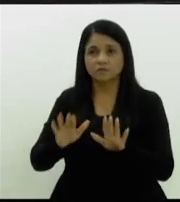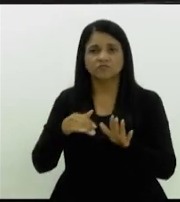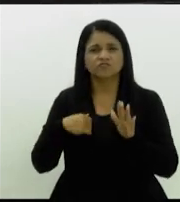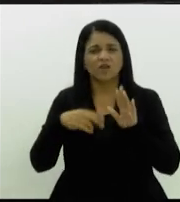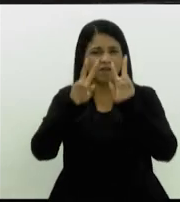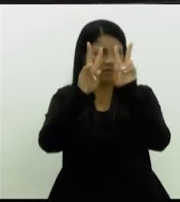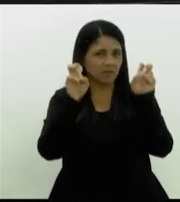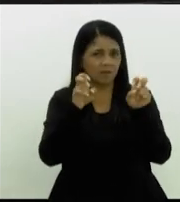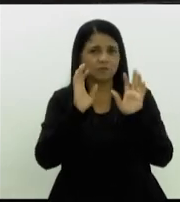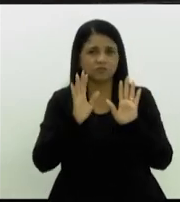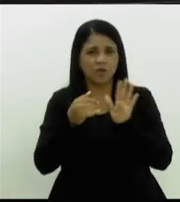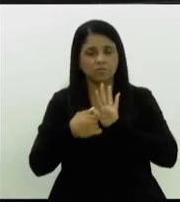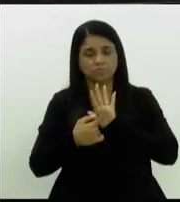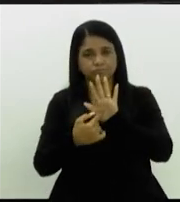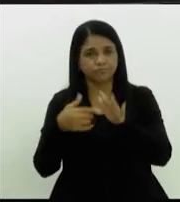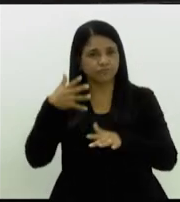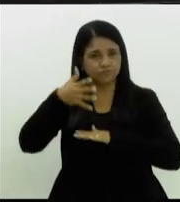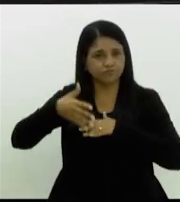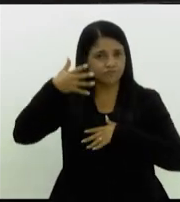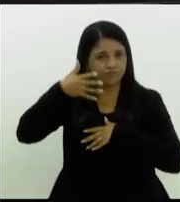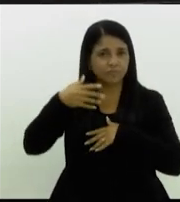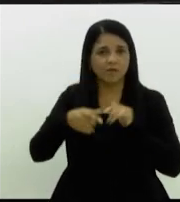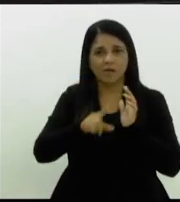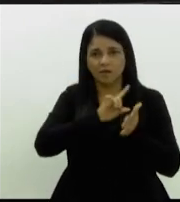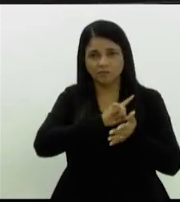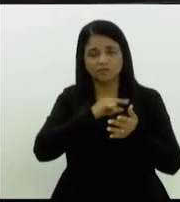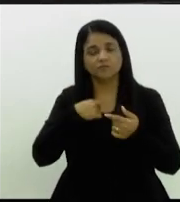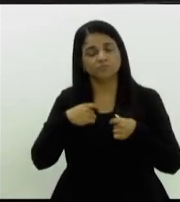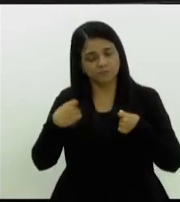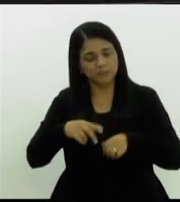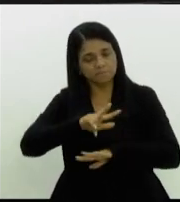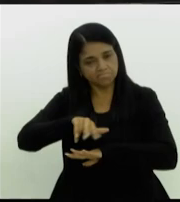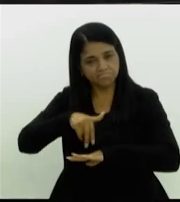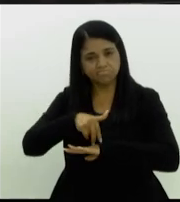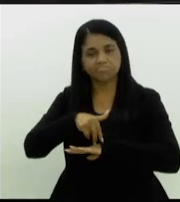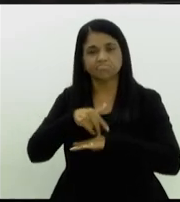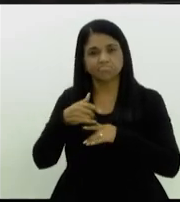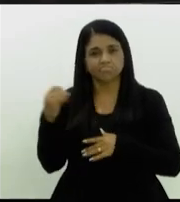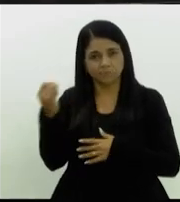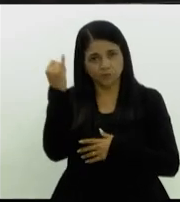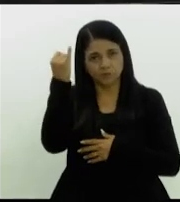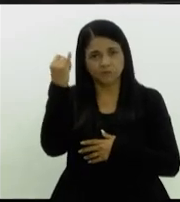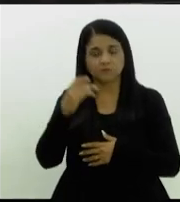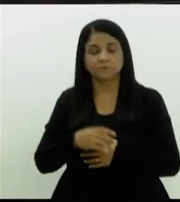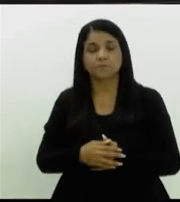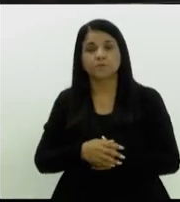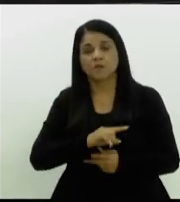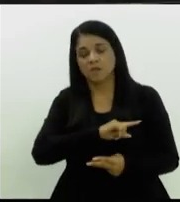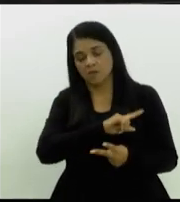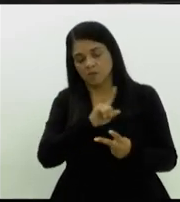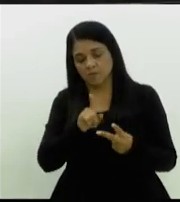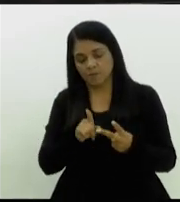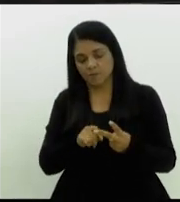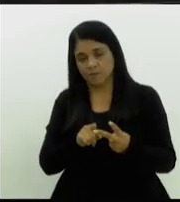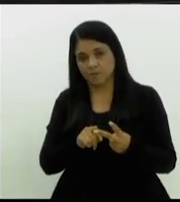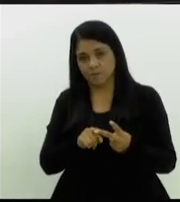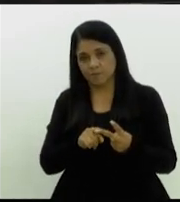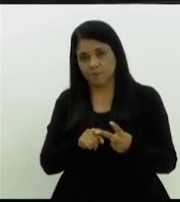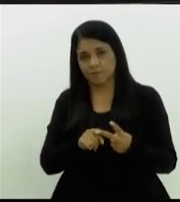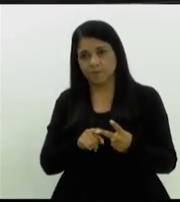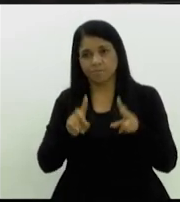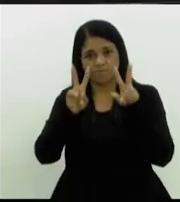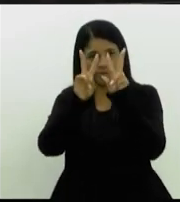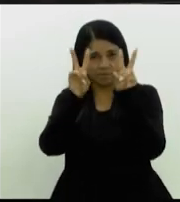Vossa Excelência. Acho que é importante a gente ter um posicionamento. Segundo tema, ou melhor, um dos temas